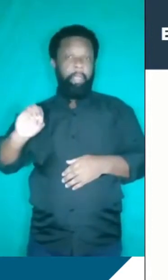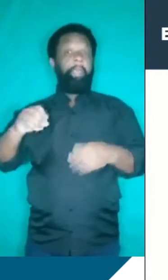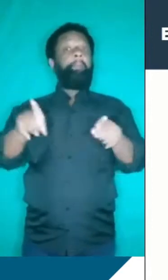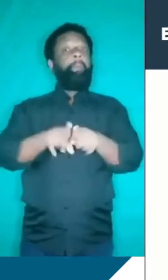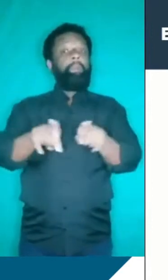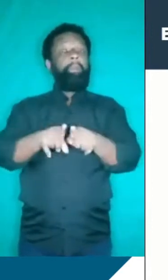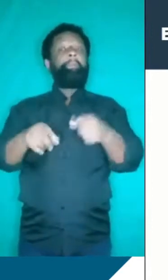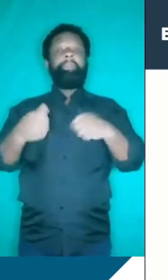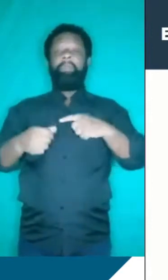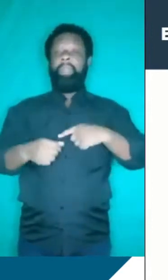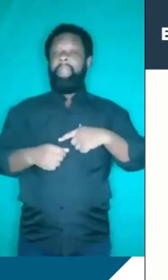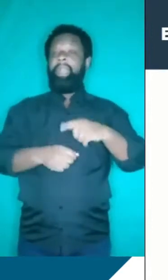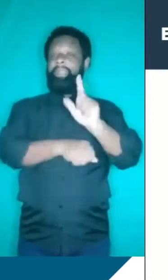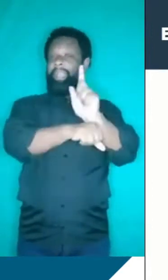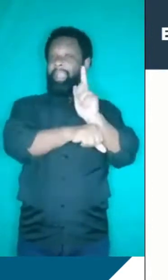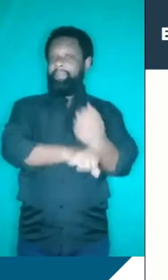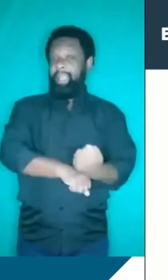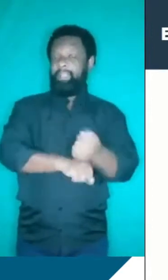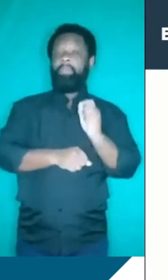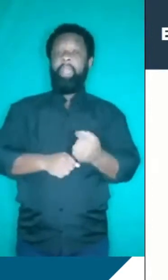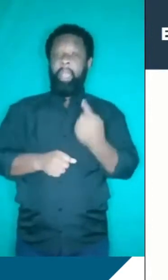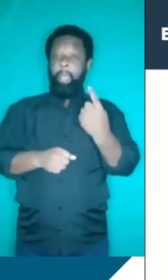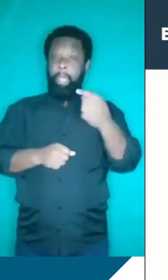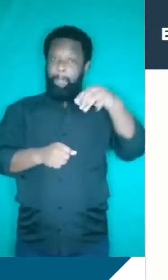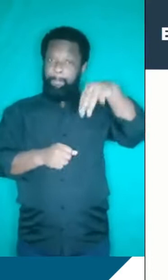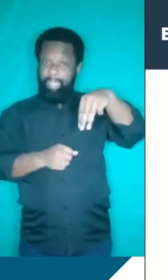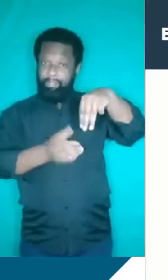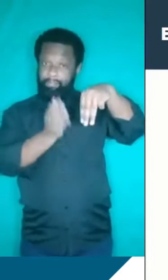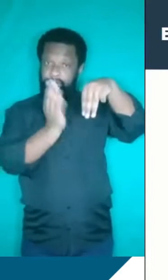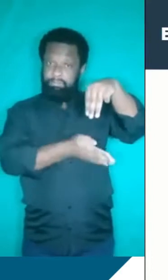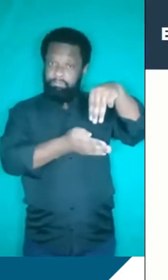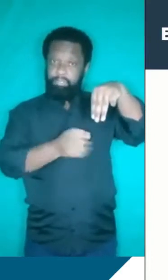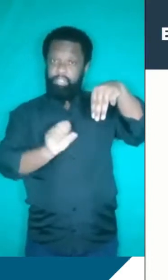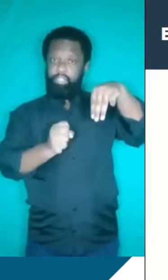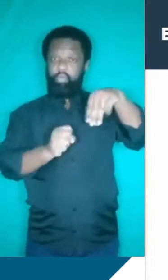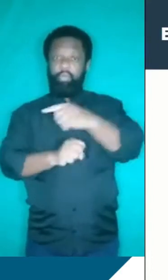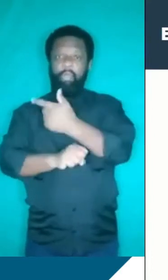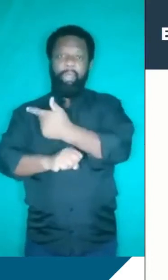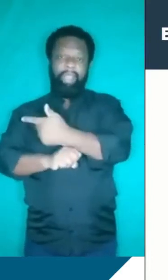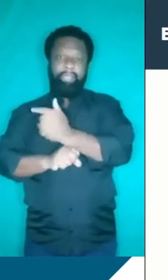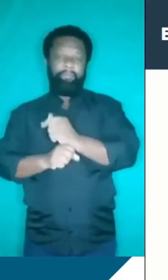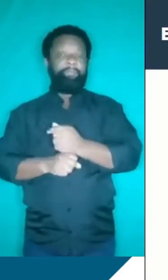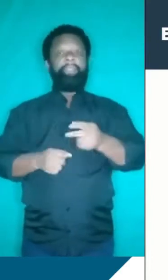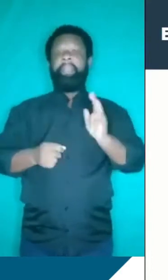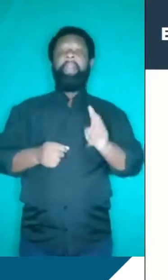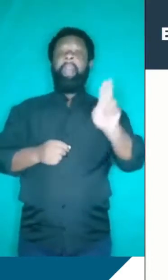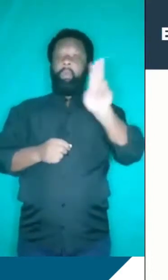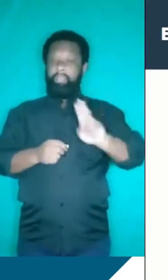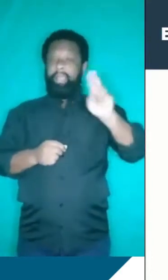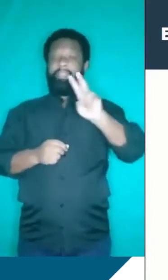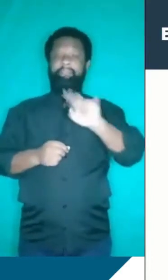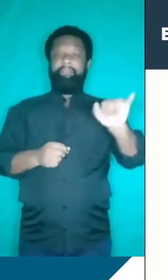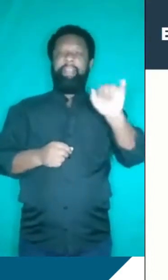a gravidade. A gravidade está no SI, e é 1 metro por segundo ao quadrado. Então, as unidades que vocês vão